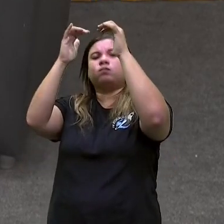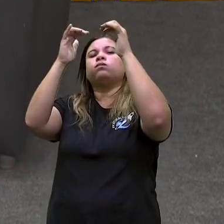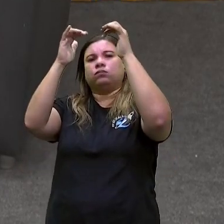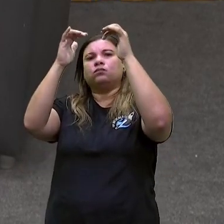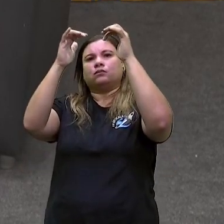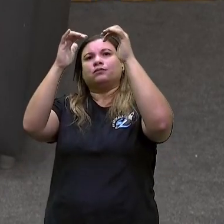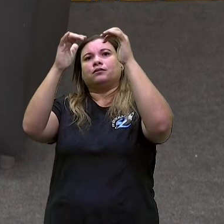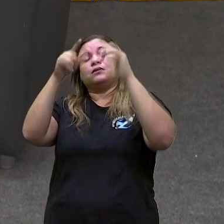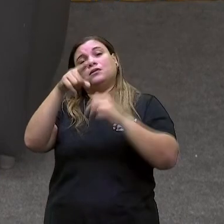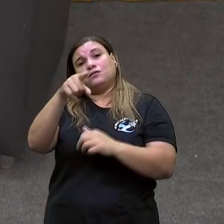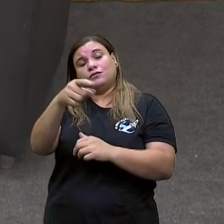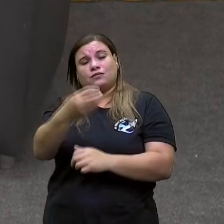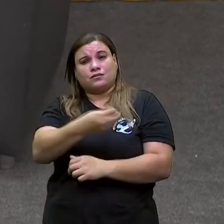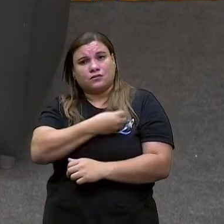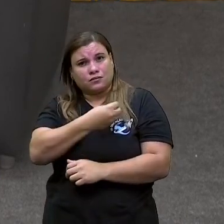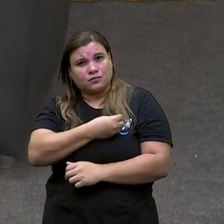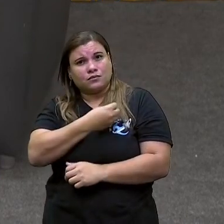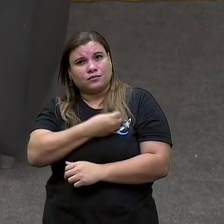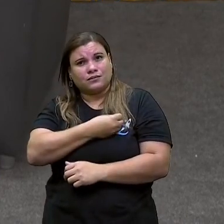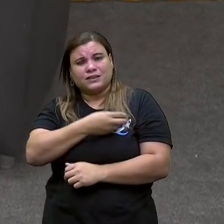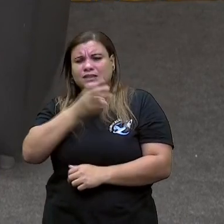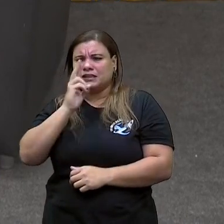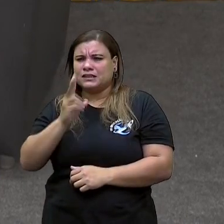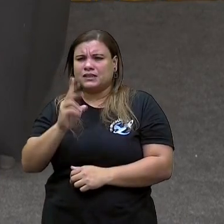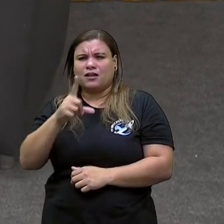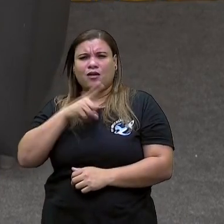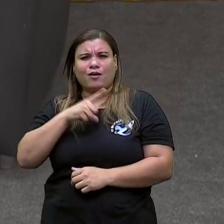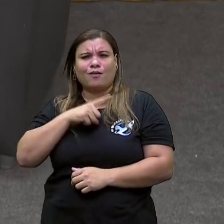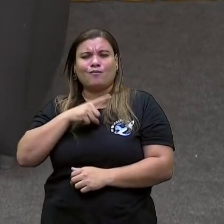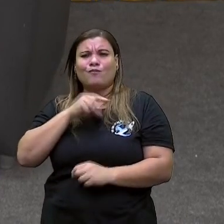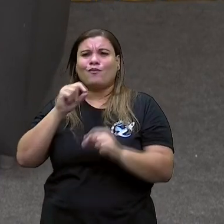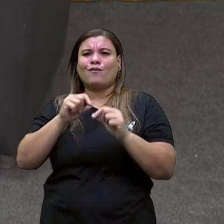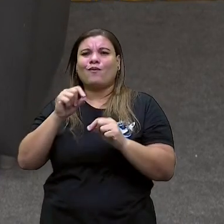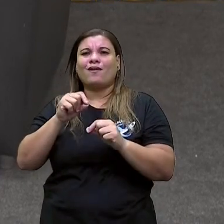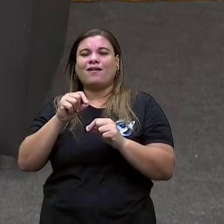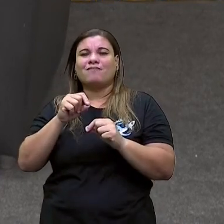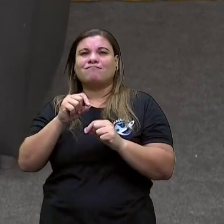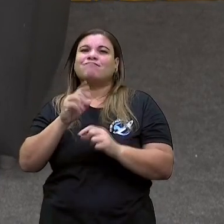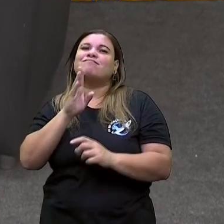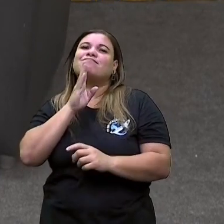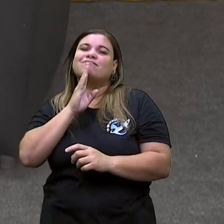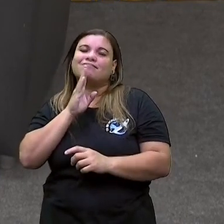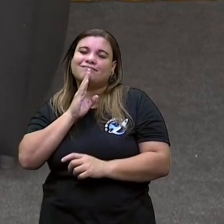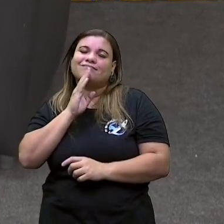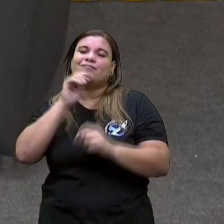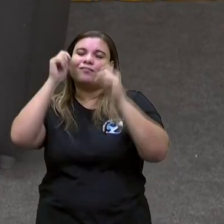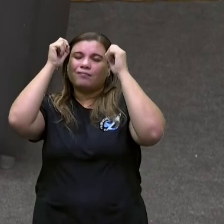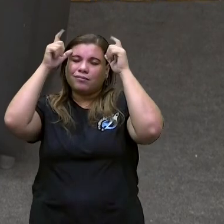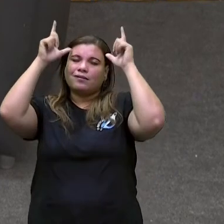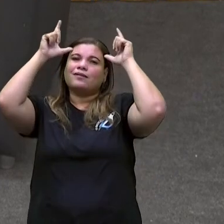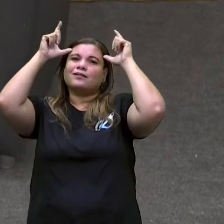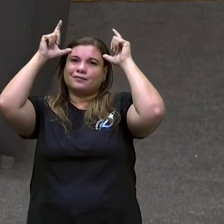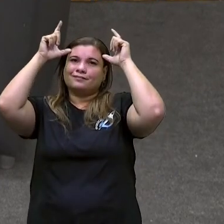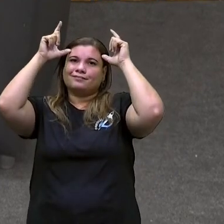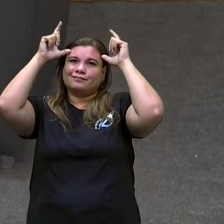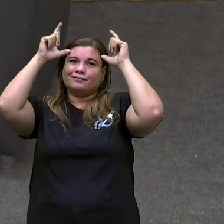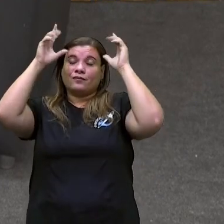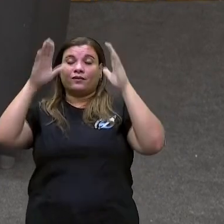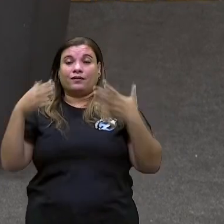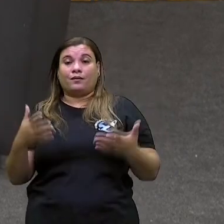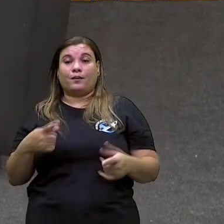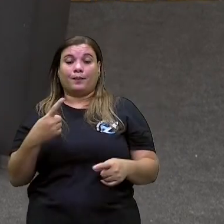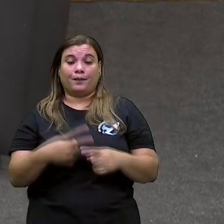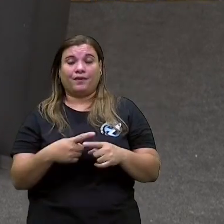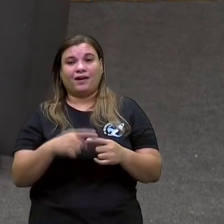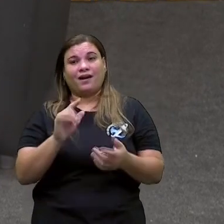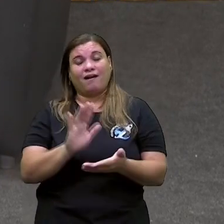toda. Né? Quando, diante de alguma situação, houver uma necessidade de reação mais imediata